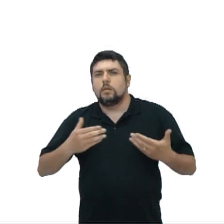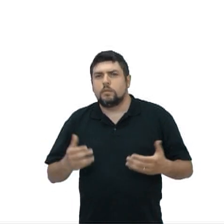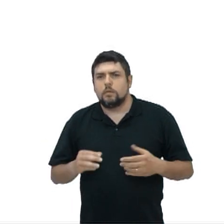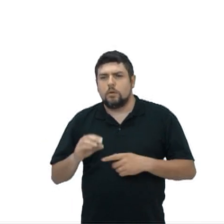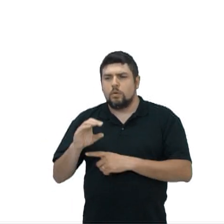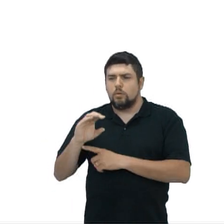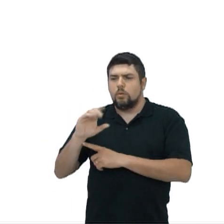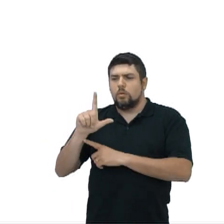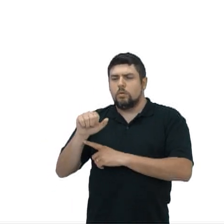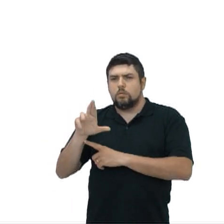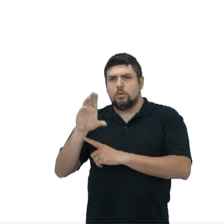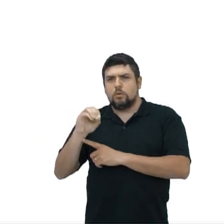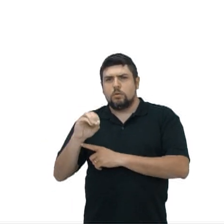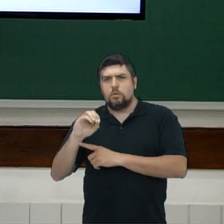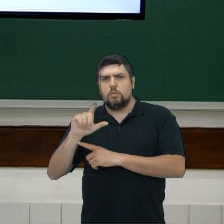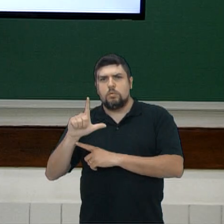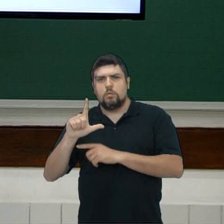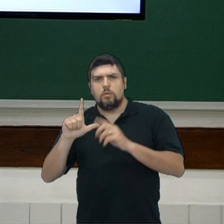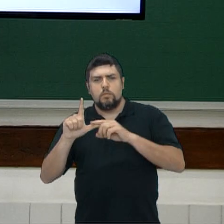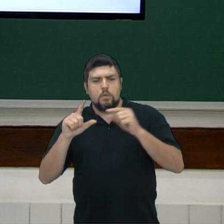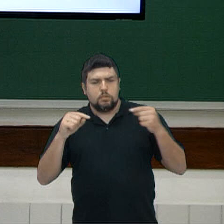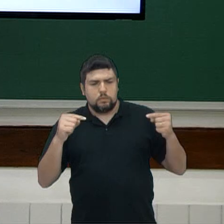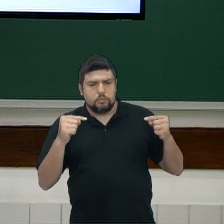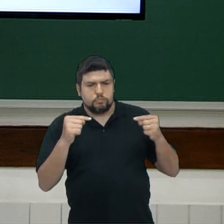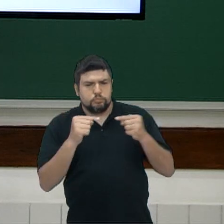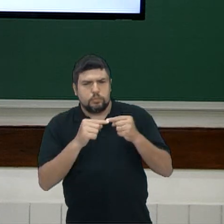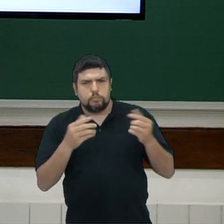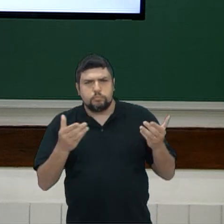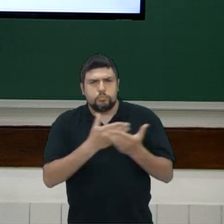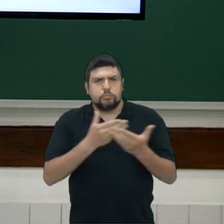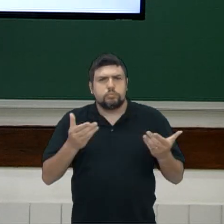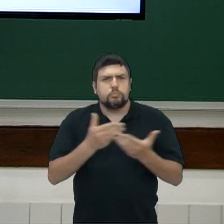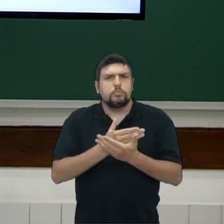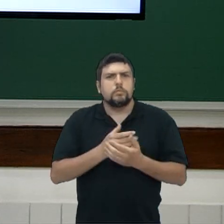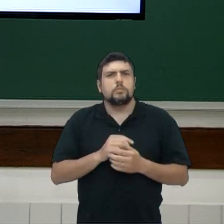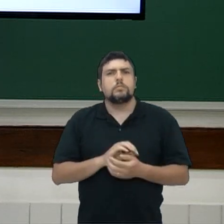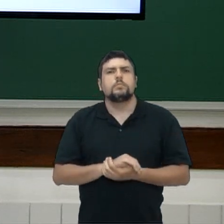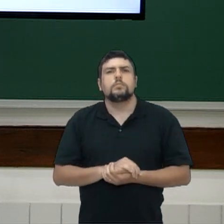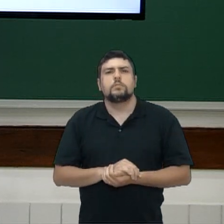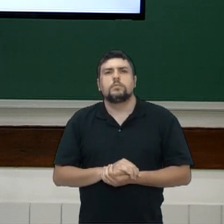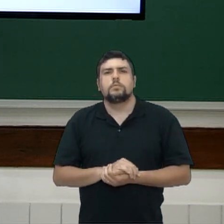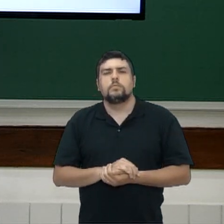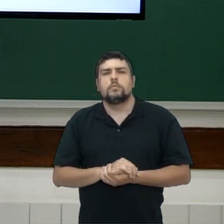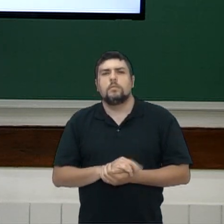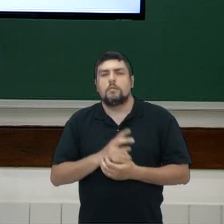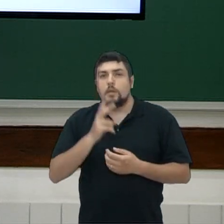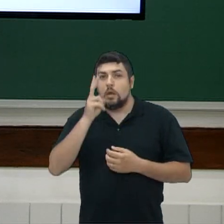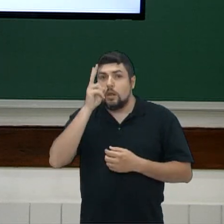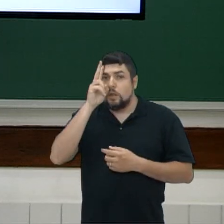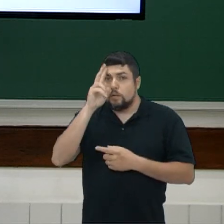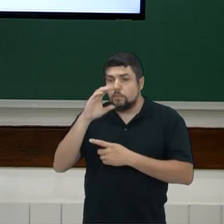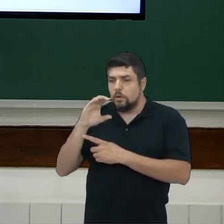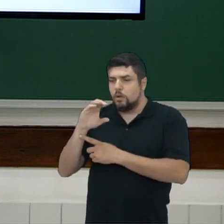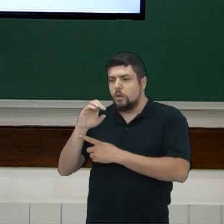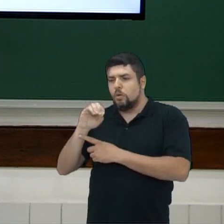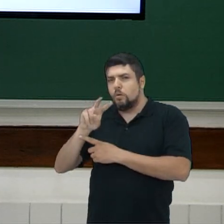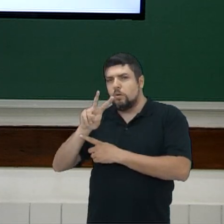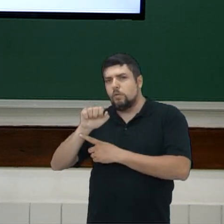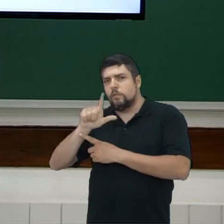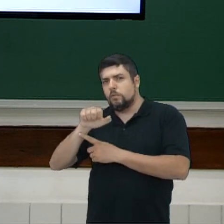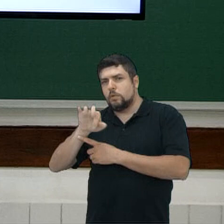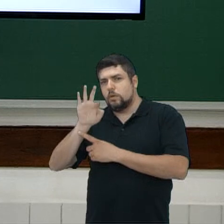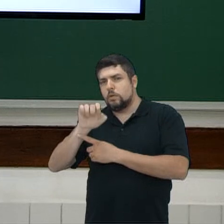cloro forma compostos covalentes? Ah, galera, também importante, né? Lembra, compostos covalentes acontecem